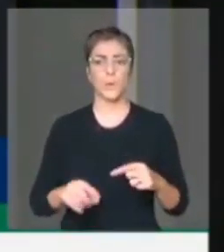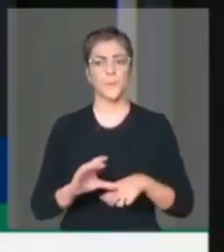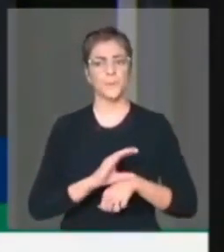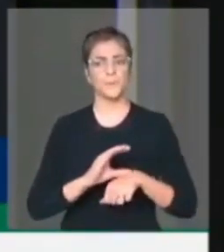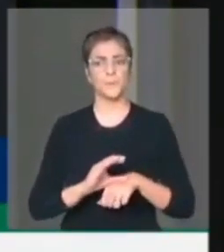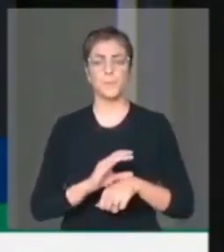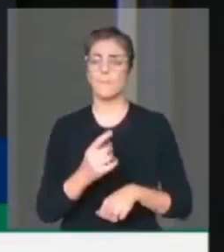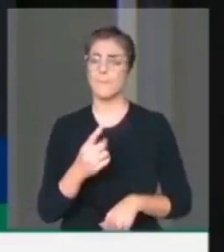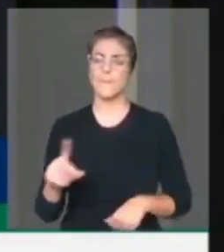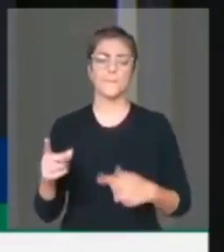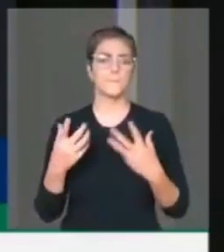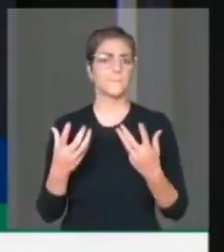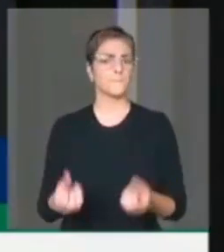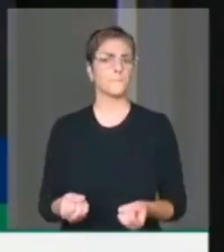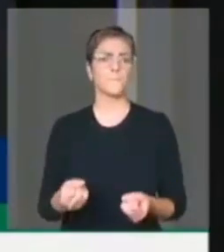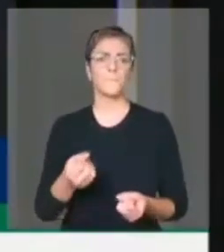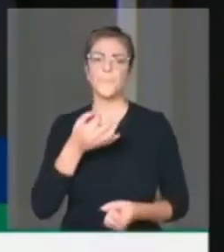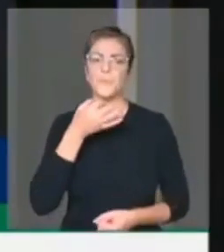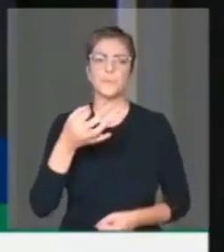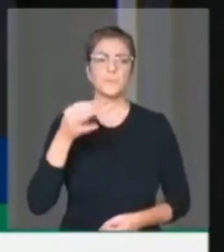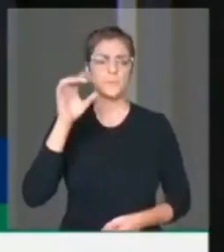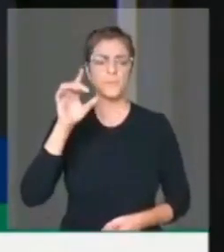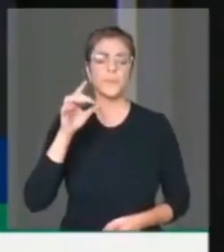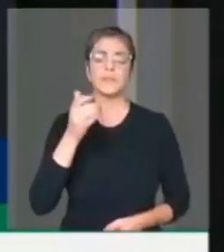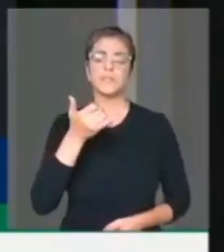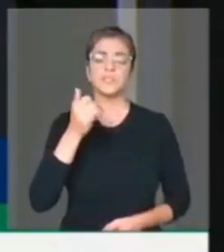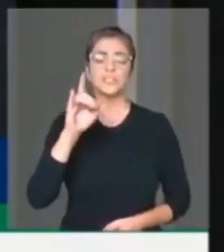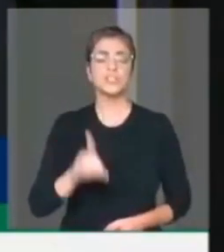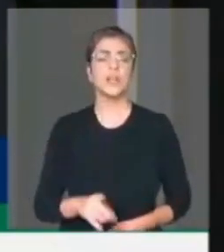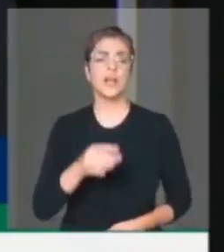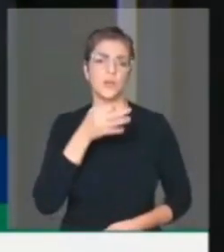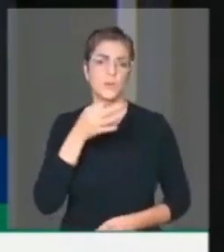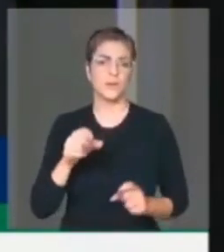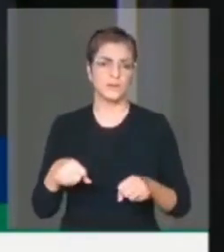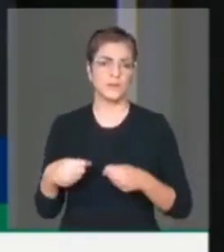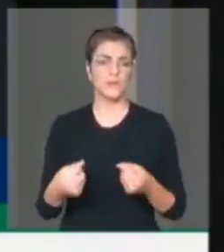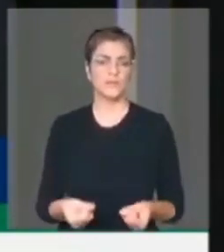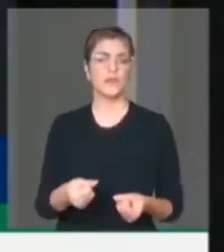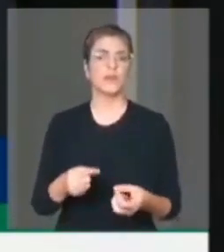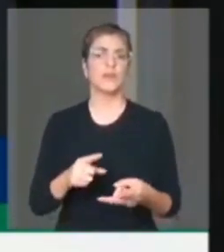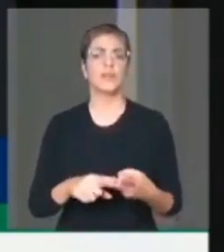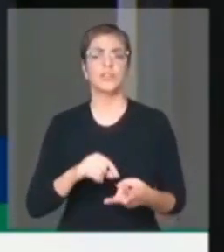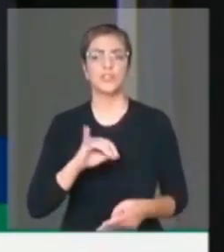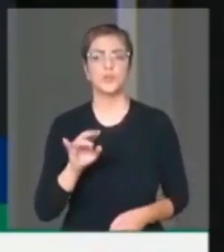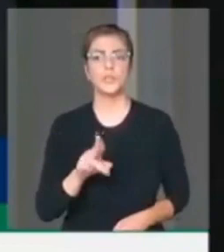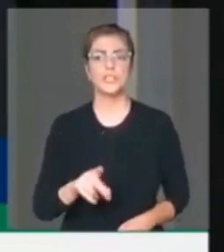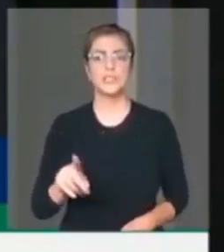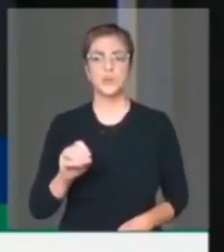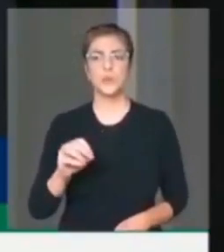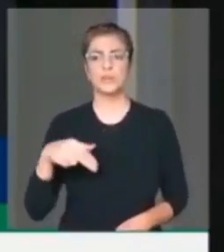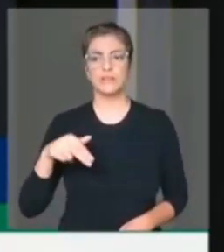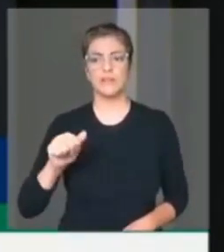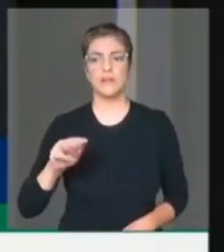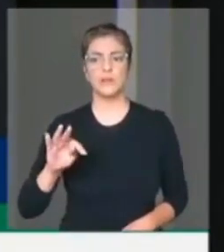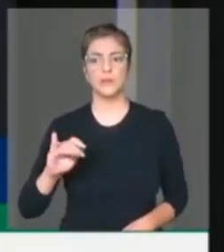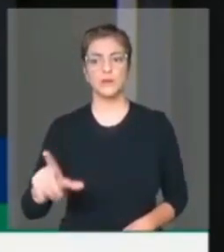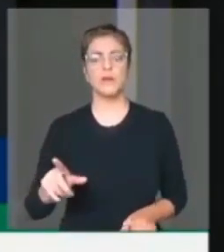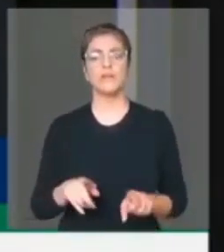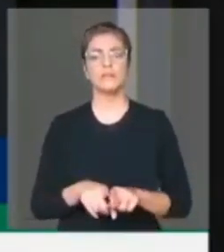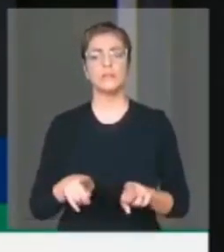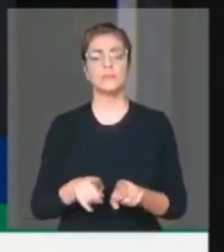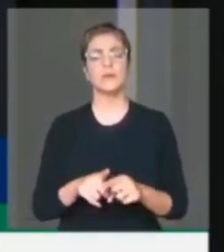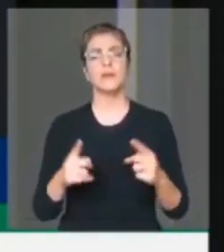defesa e o contraditório e fere o princípio do juiz natural. É ilegal, pois fere o nosso